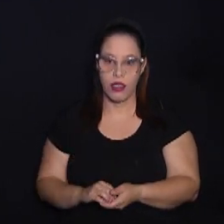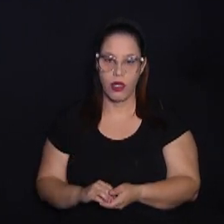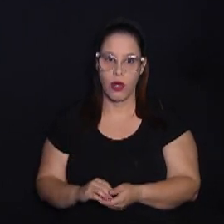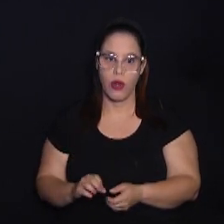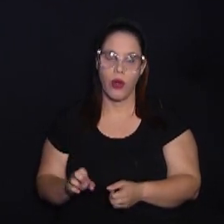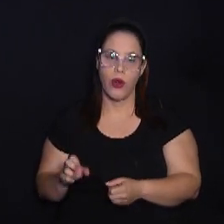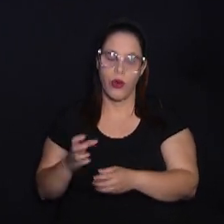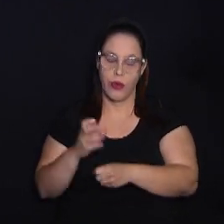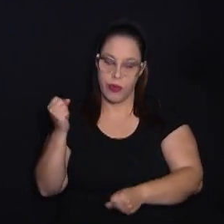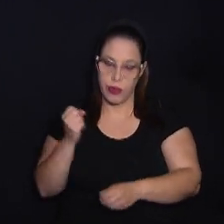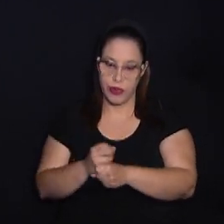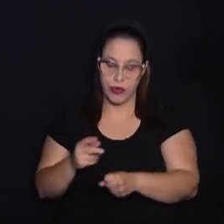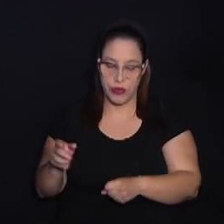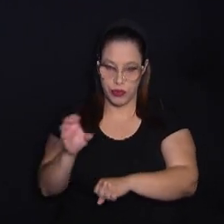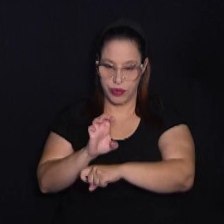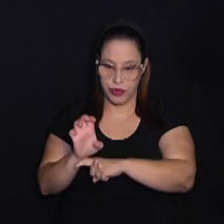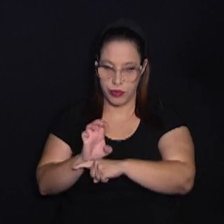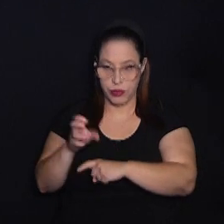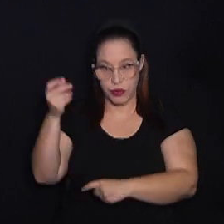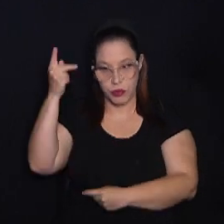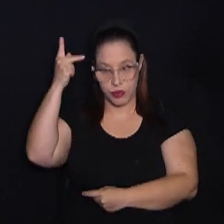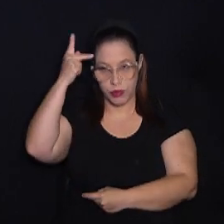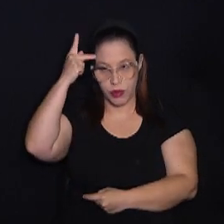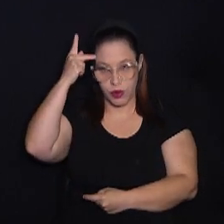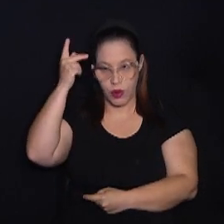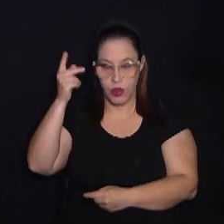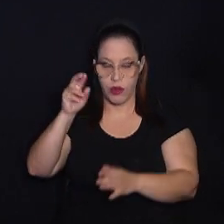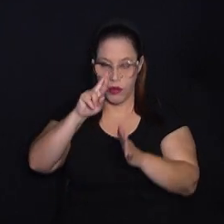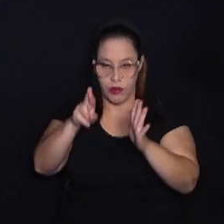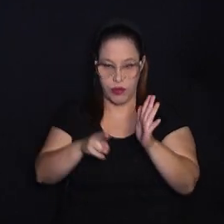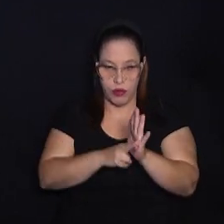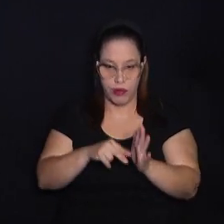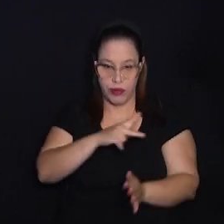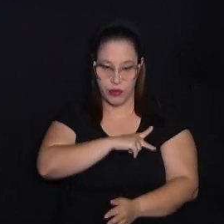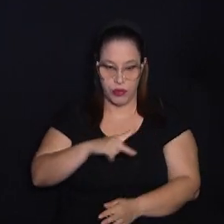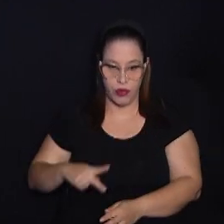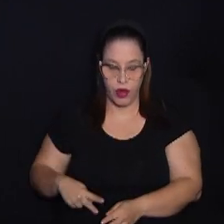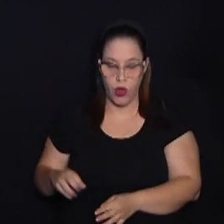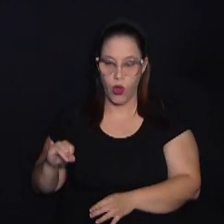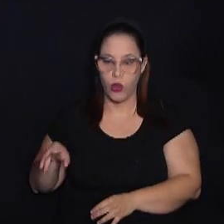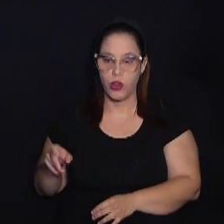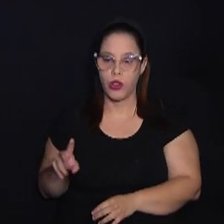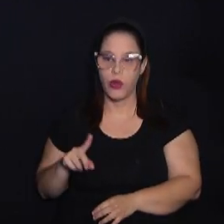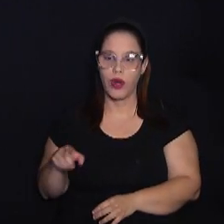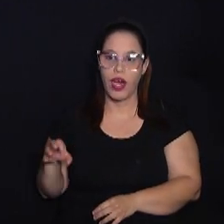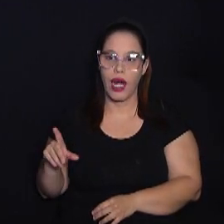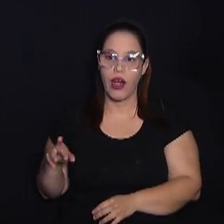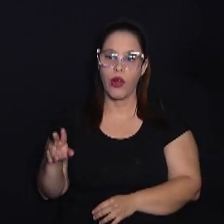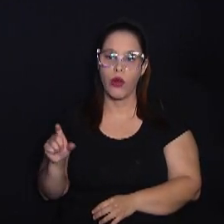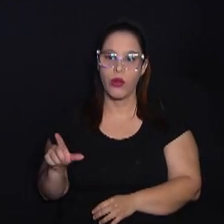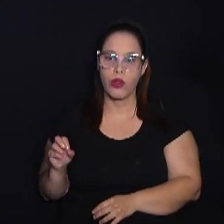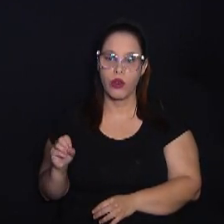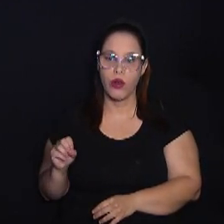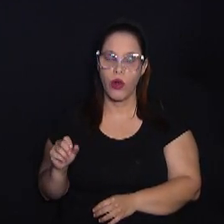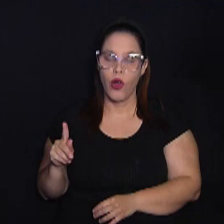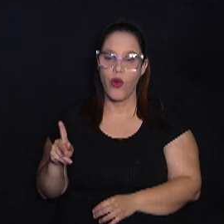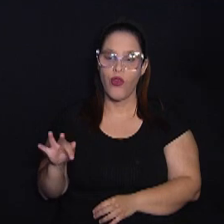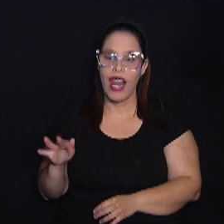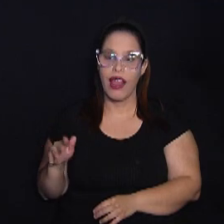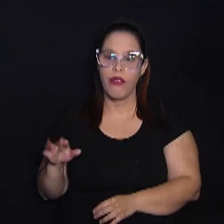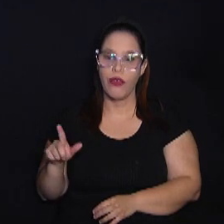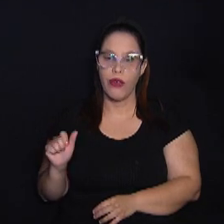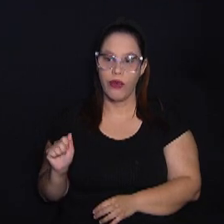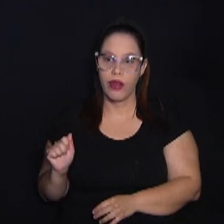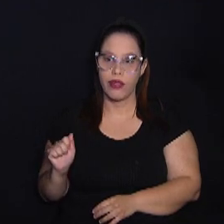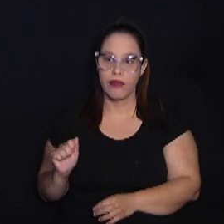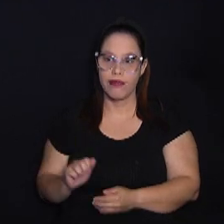Contabilidade do Estado de São Paulo, representando neste ato seu presidente, João Carlos Castilho Garcia, Flávia Augusto.